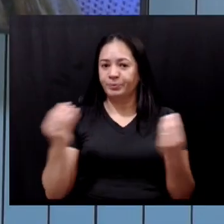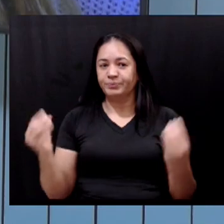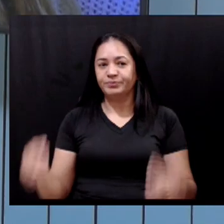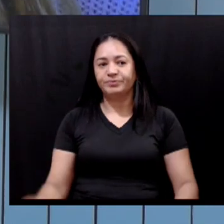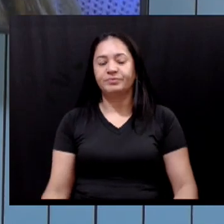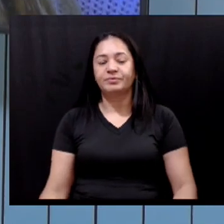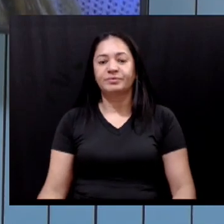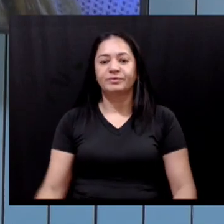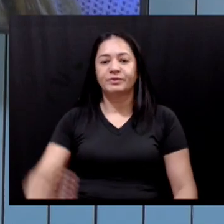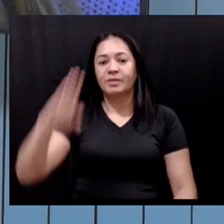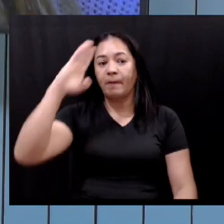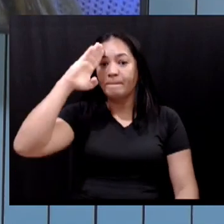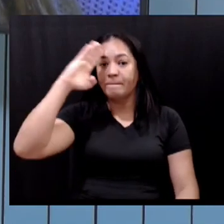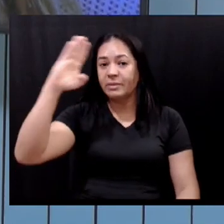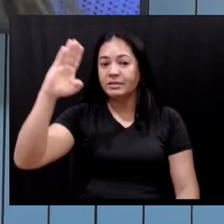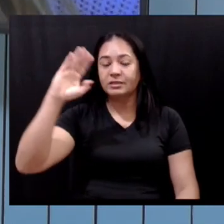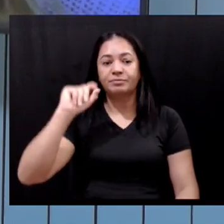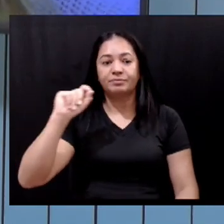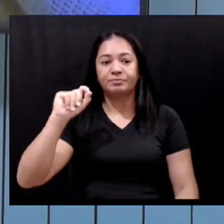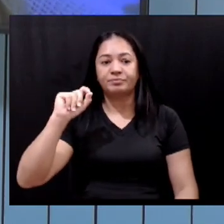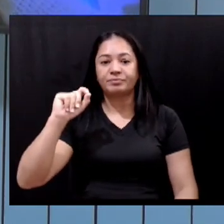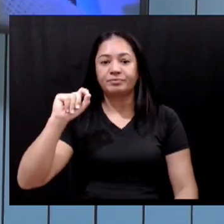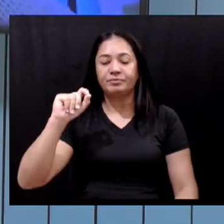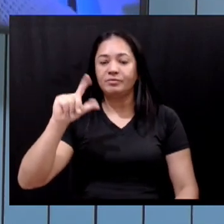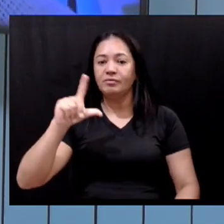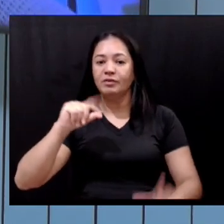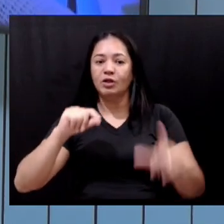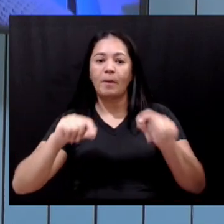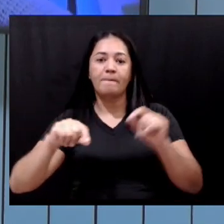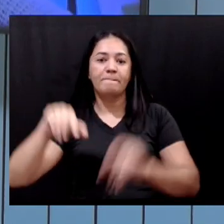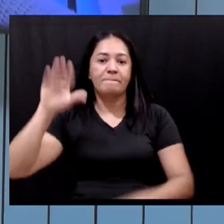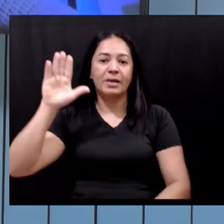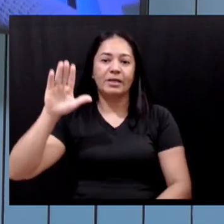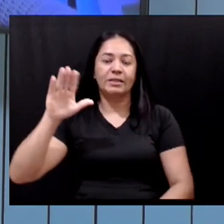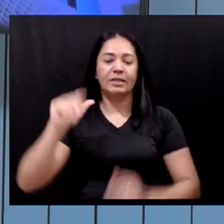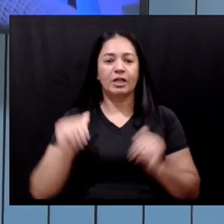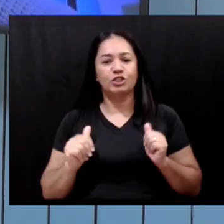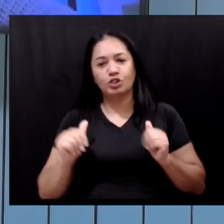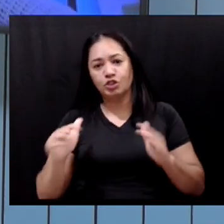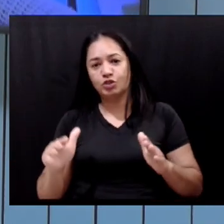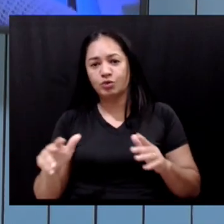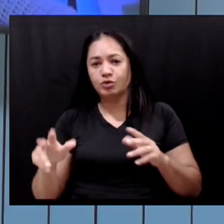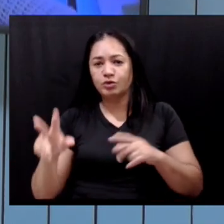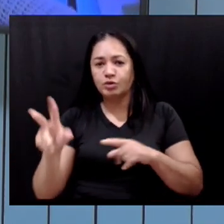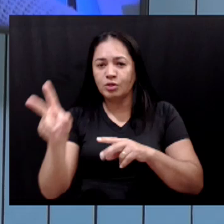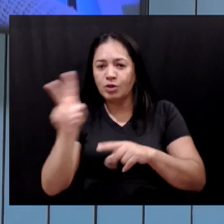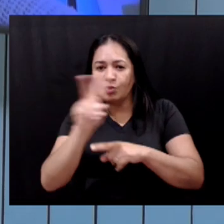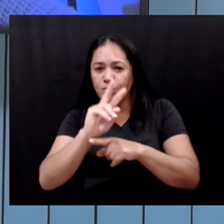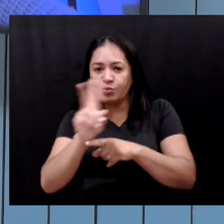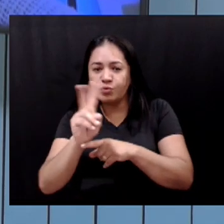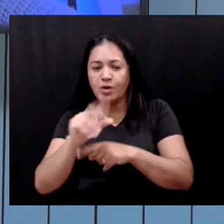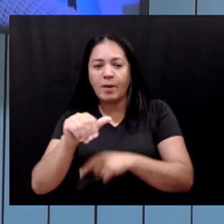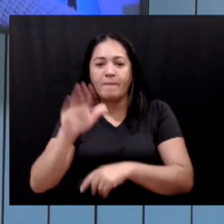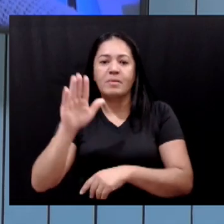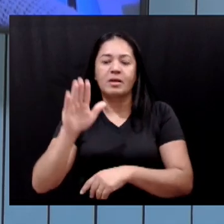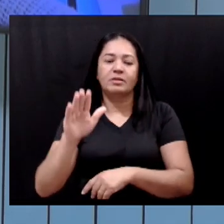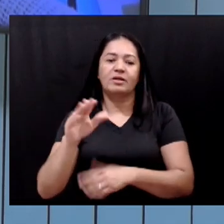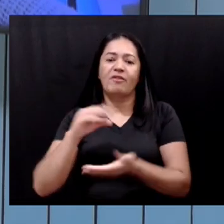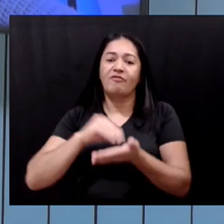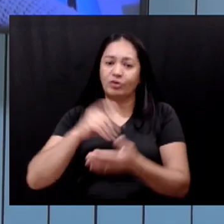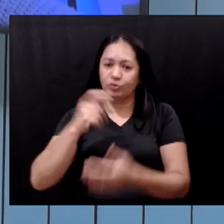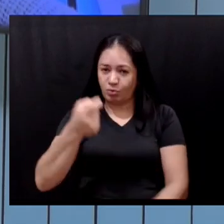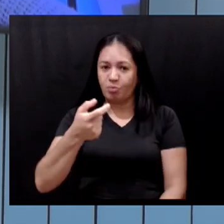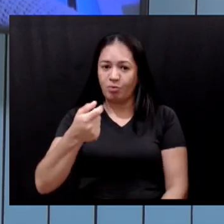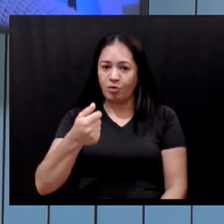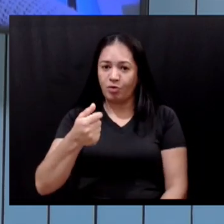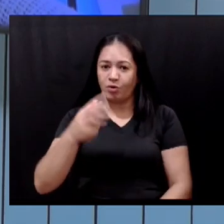Principalmente priorizando mais, né, as medidas, fiscalizando melhor, né? Eu acho que falta um pouco isso também, essa fiscalização